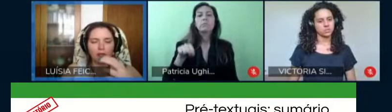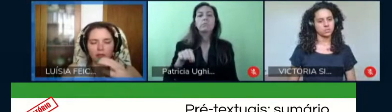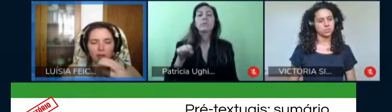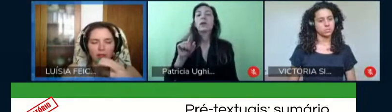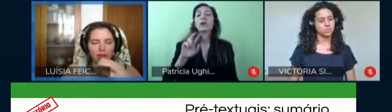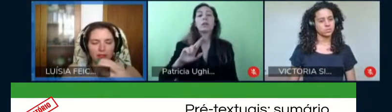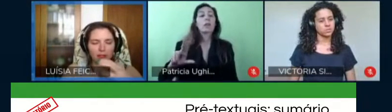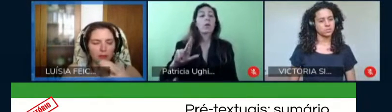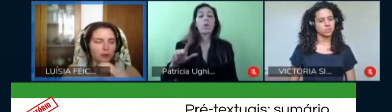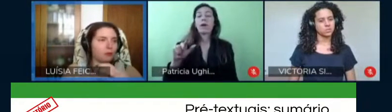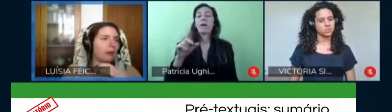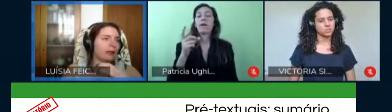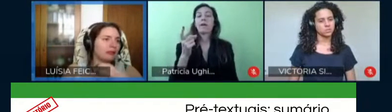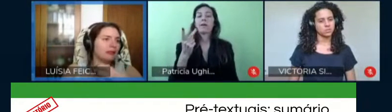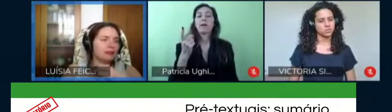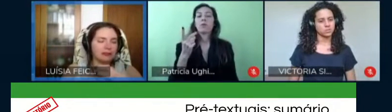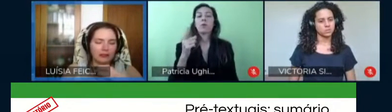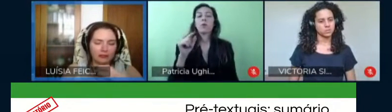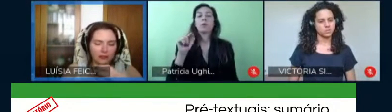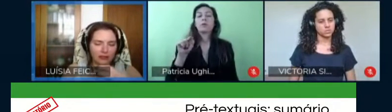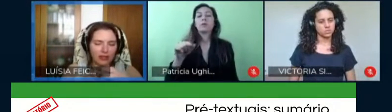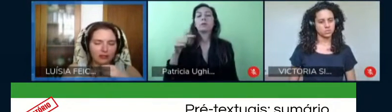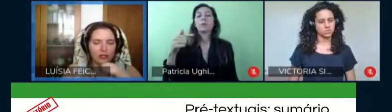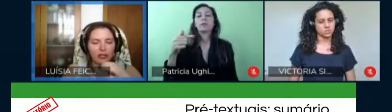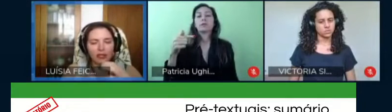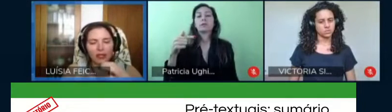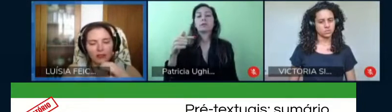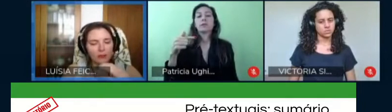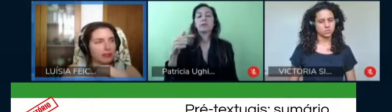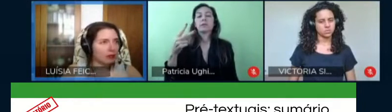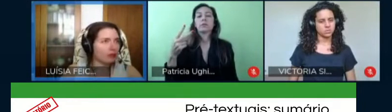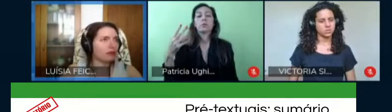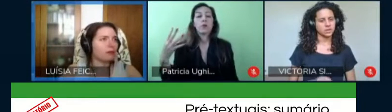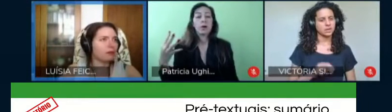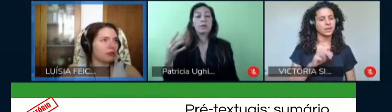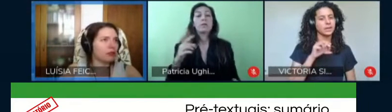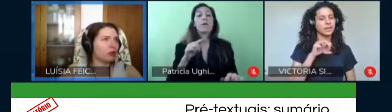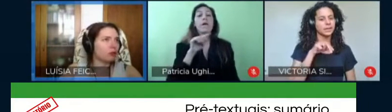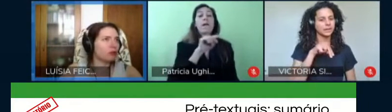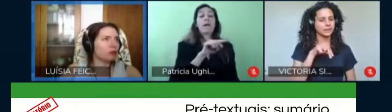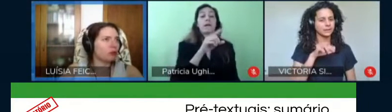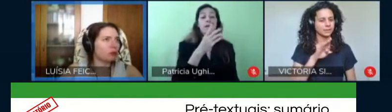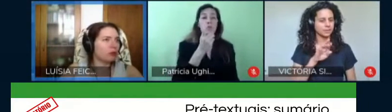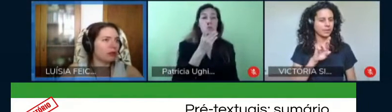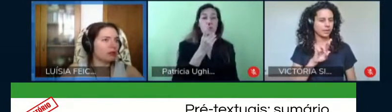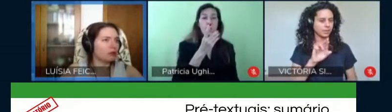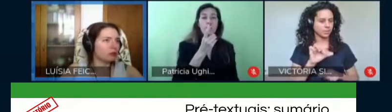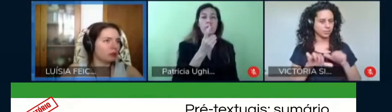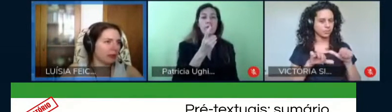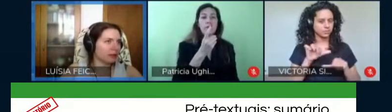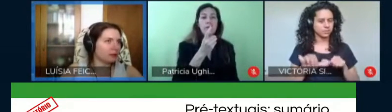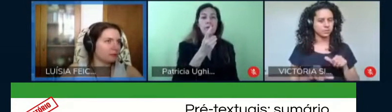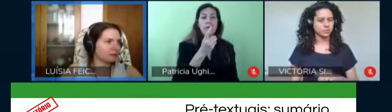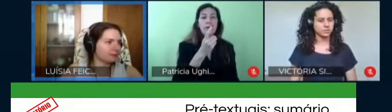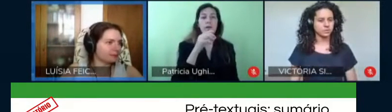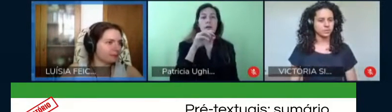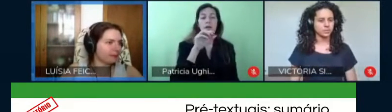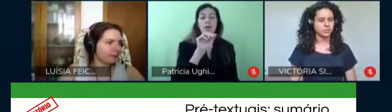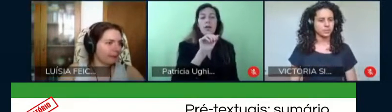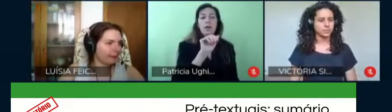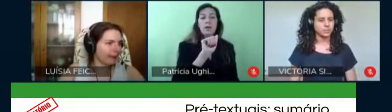14.724, que é dos trabalhos acadêmicos, mas da 6027, que é específica de como tu compõe os